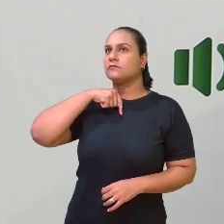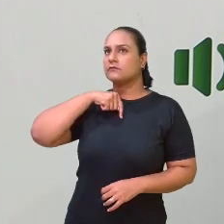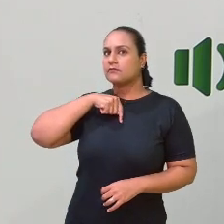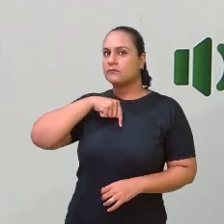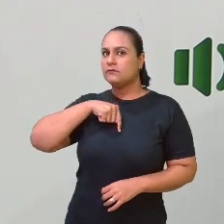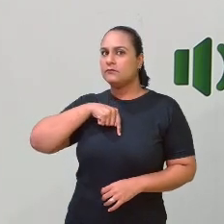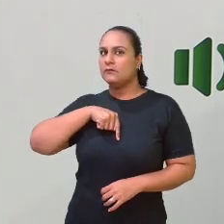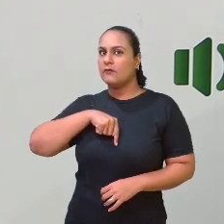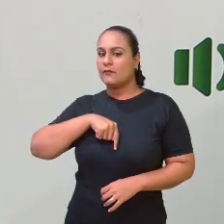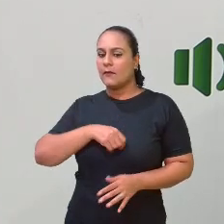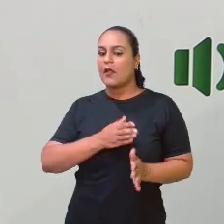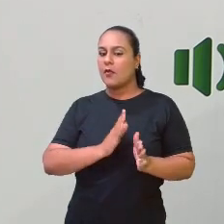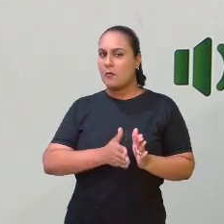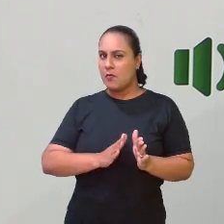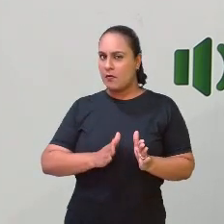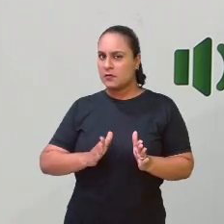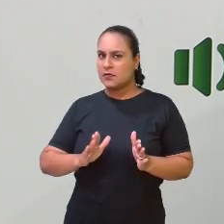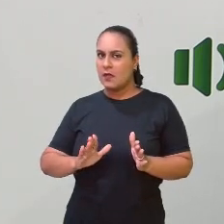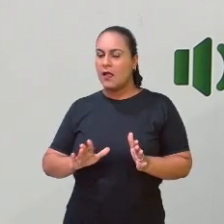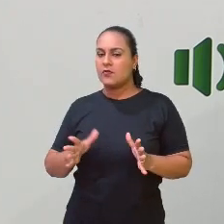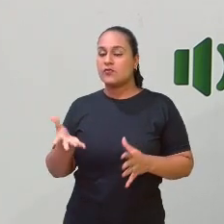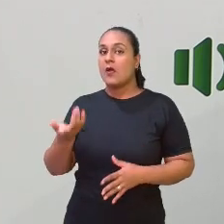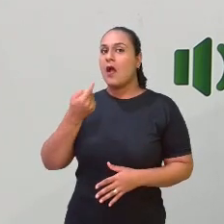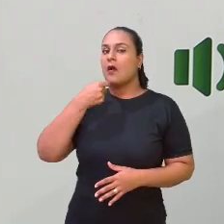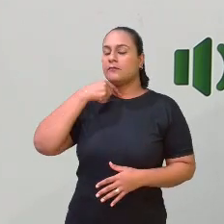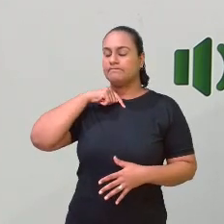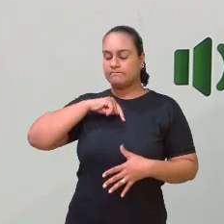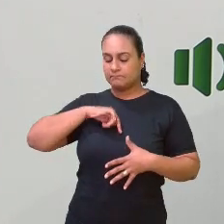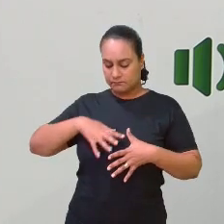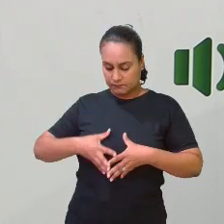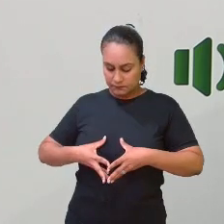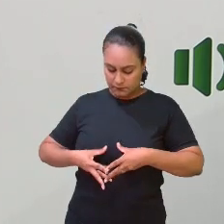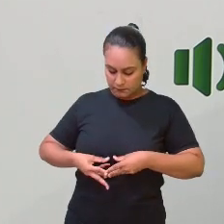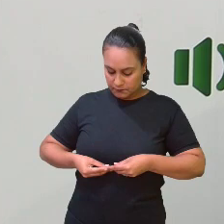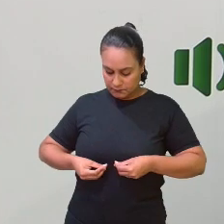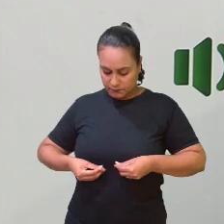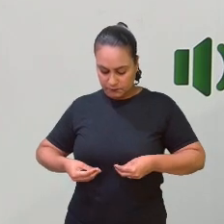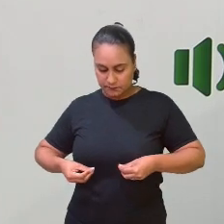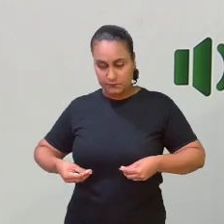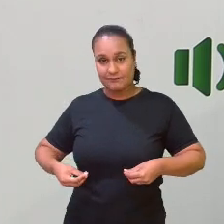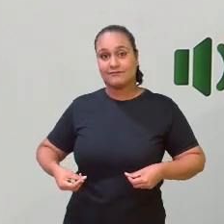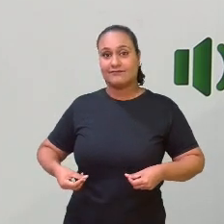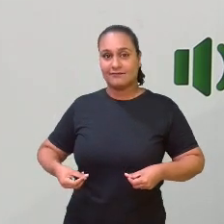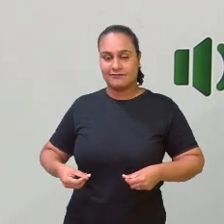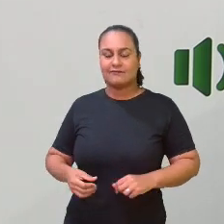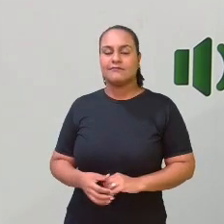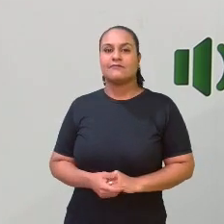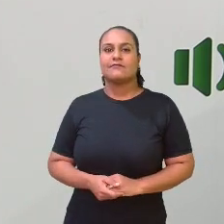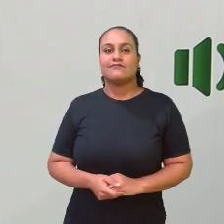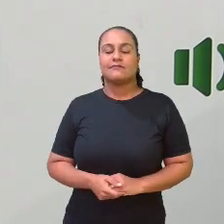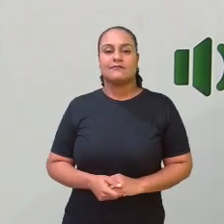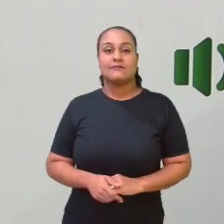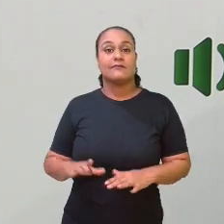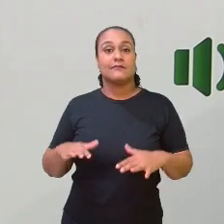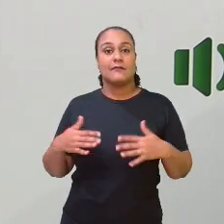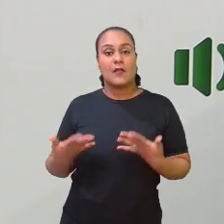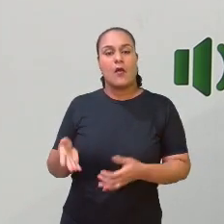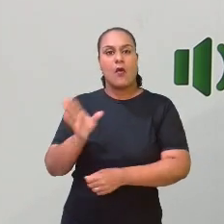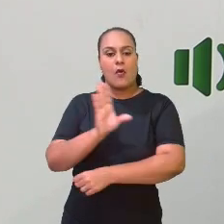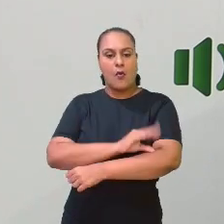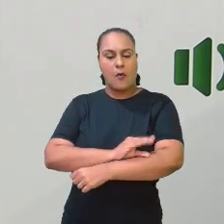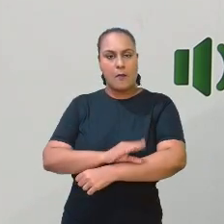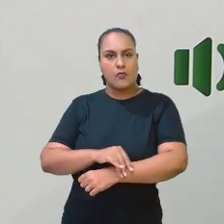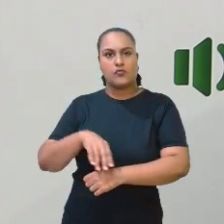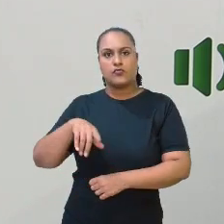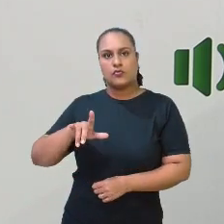aquele processo, né, de digerir e colocar para fora o que não serve para a gente. Então, os músculos